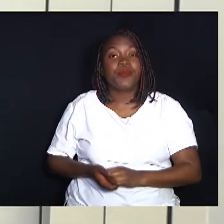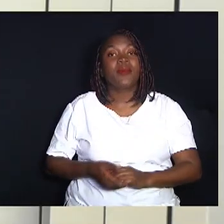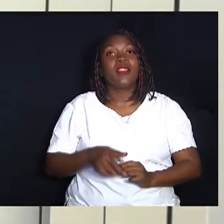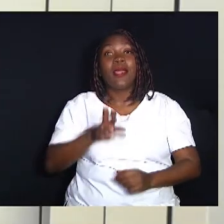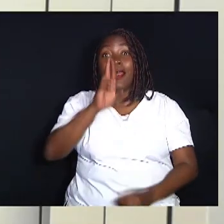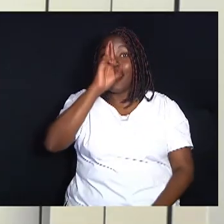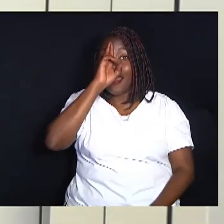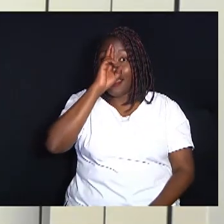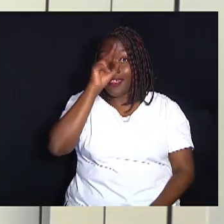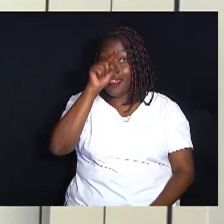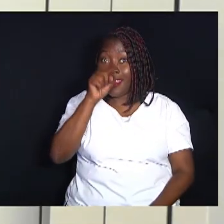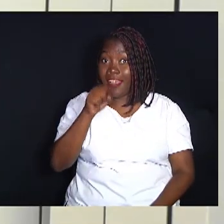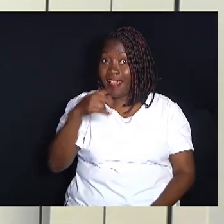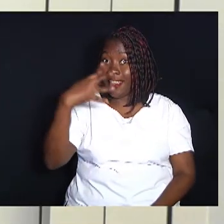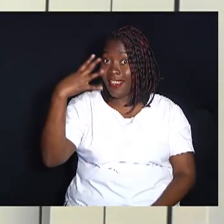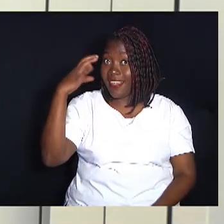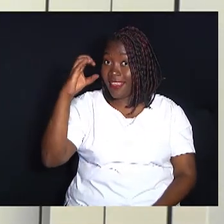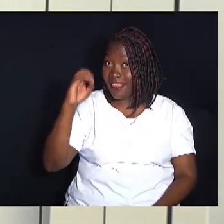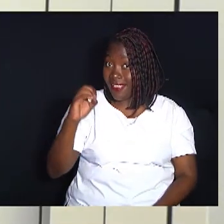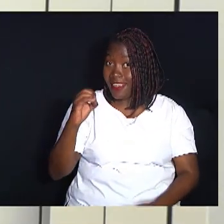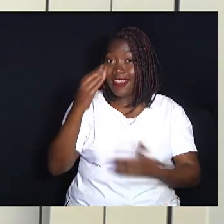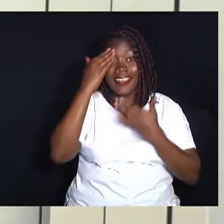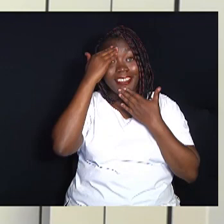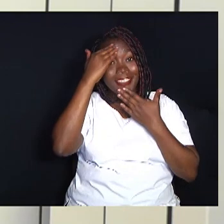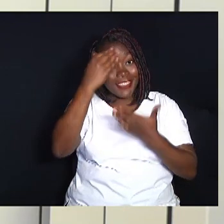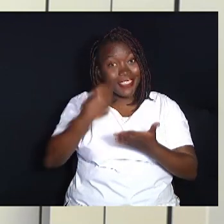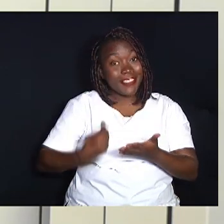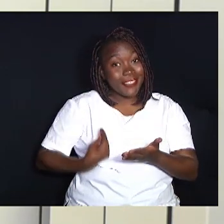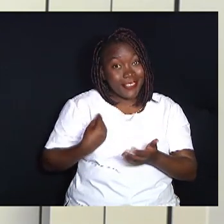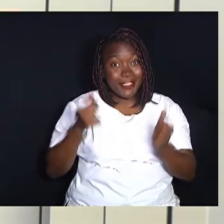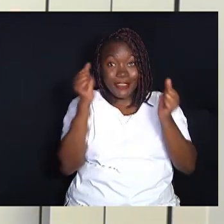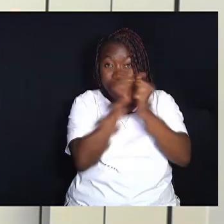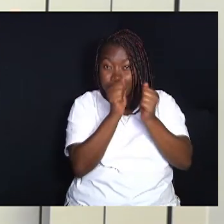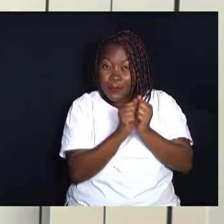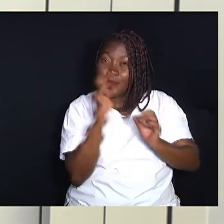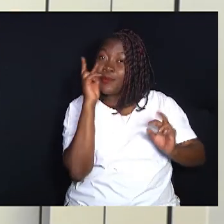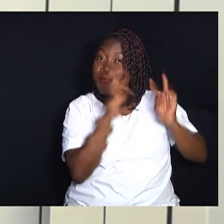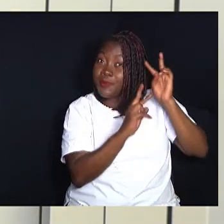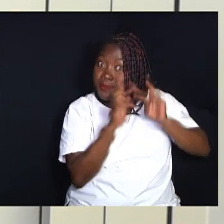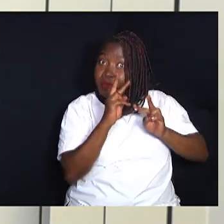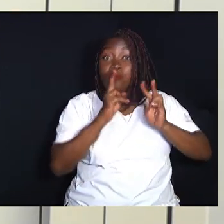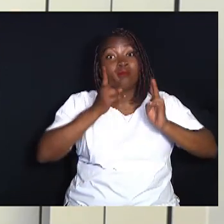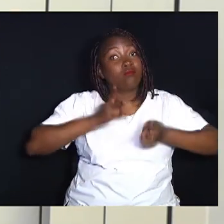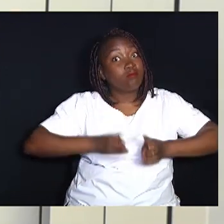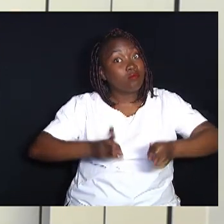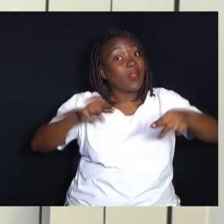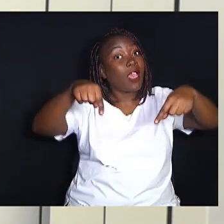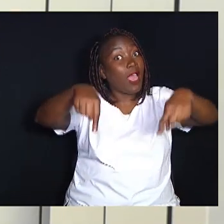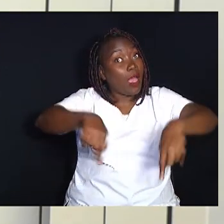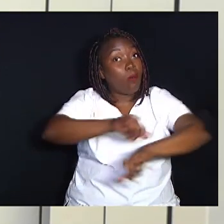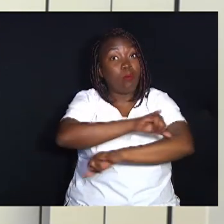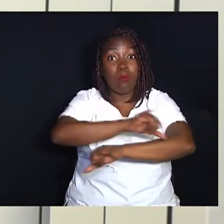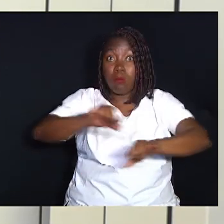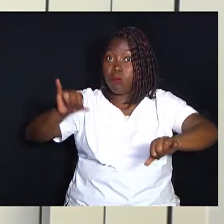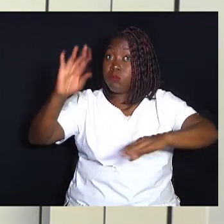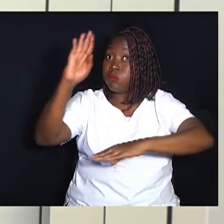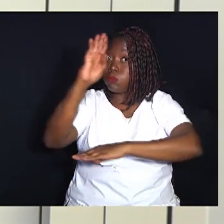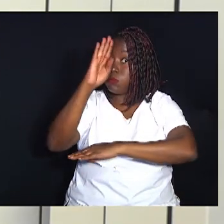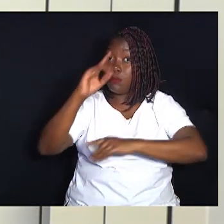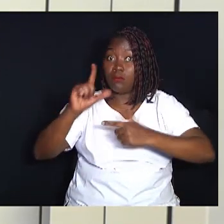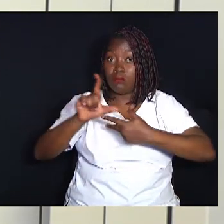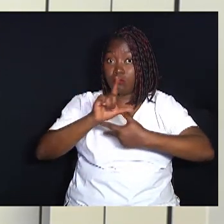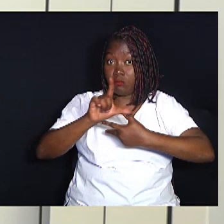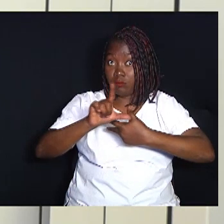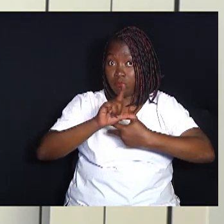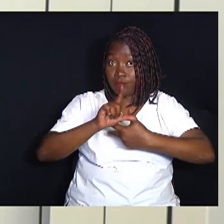12h mais 40 minutos. Muito obrigado pela sua companhia, pela sua audiência. A gente segue aqui com as notícias do Legislativo, agora